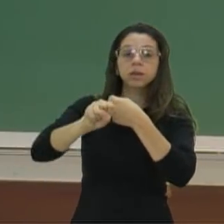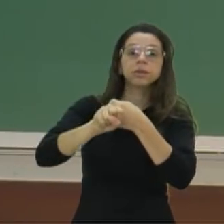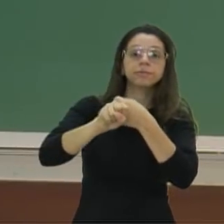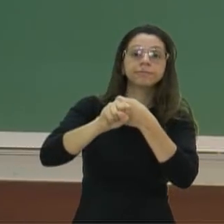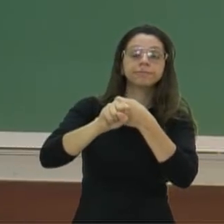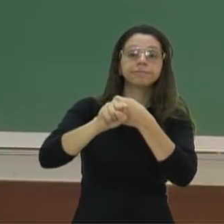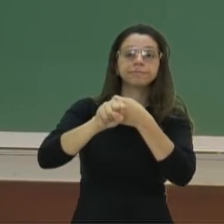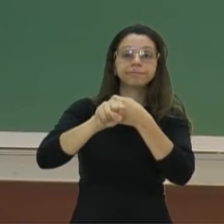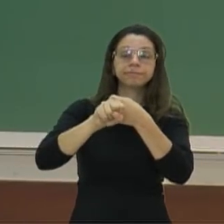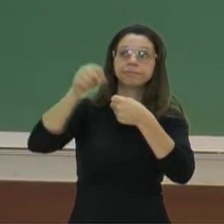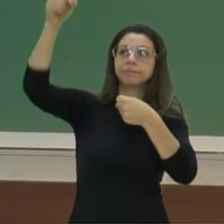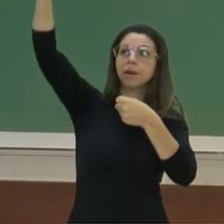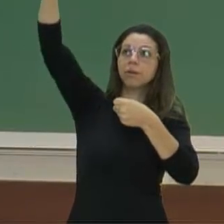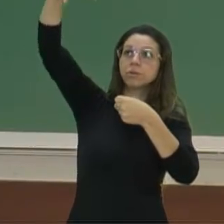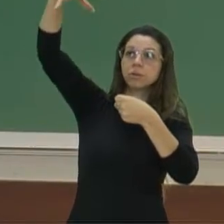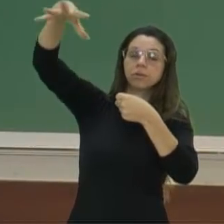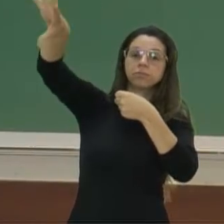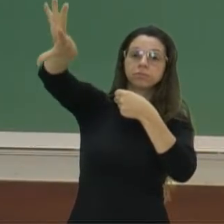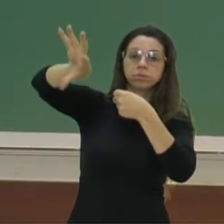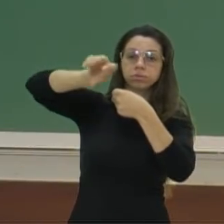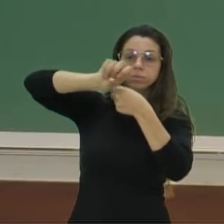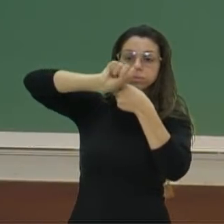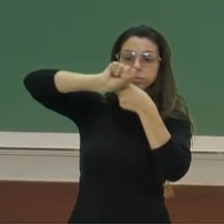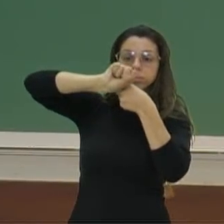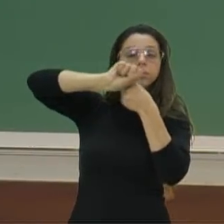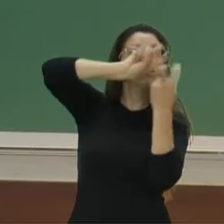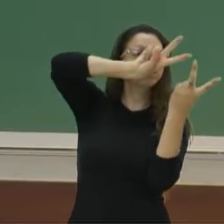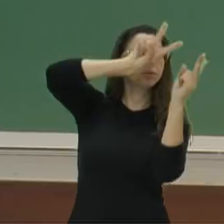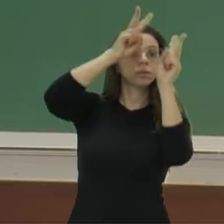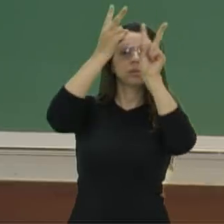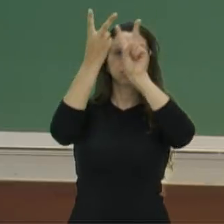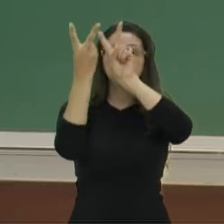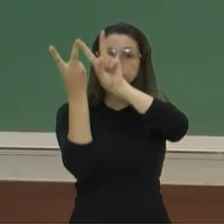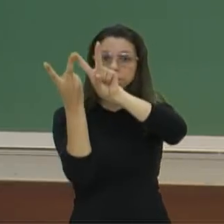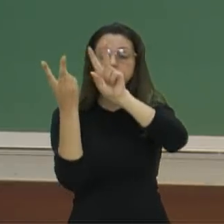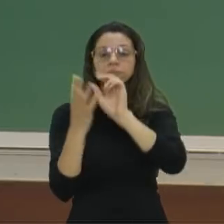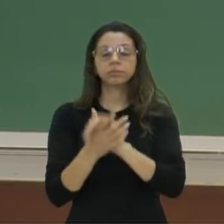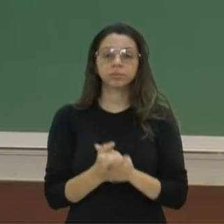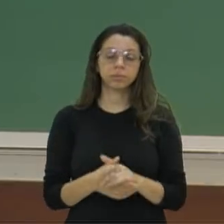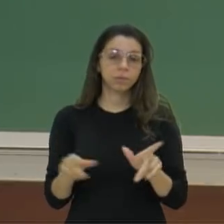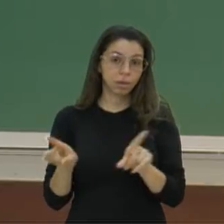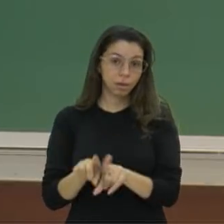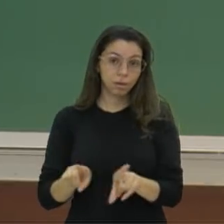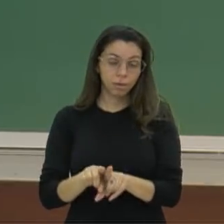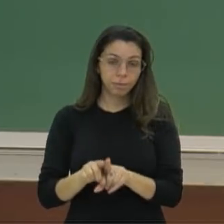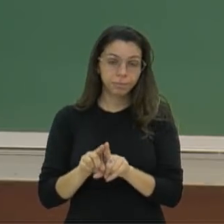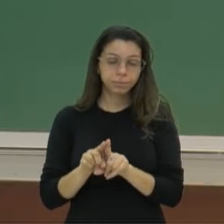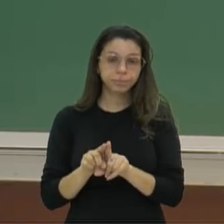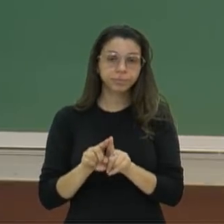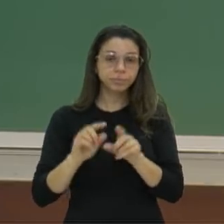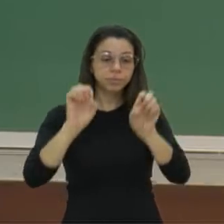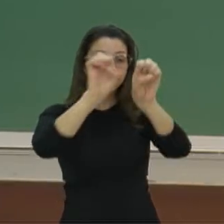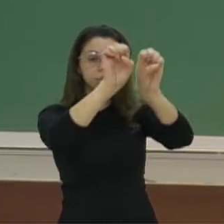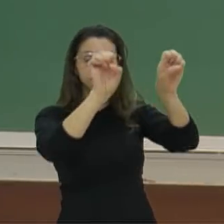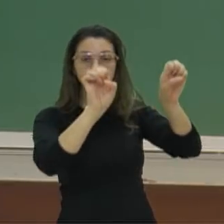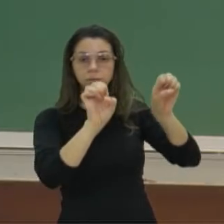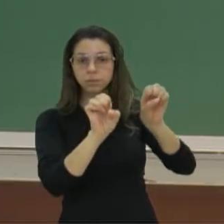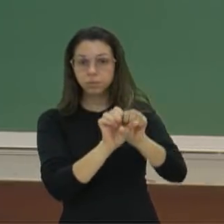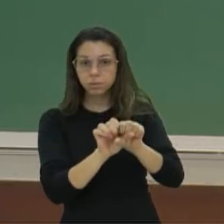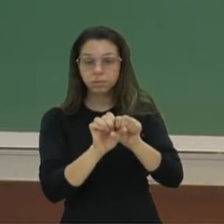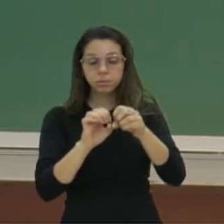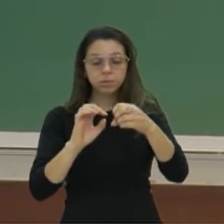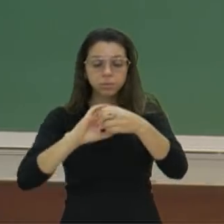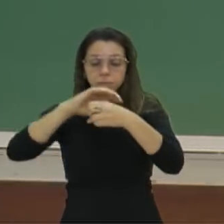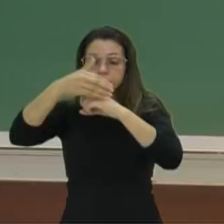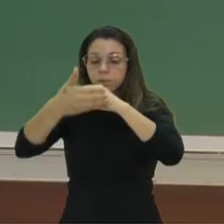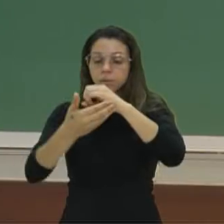essa captura da luminosidade e transformar em impulso. Falamos das partes do olho, da parte mais externa até